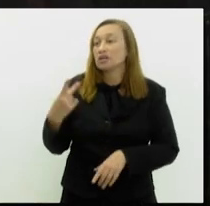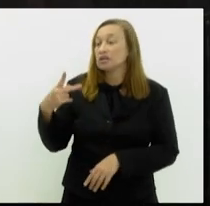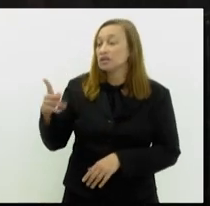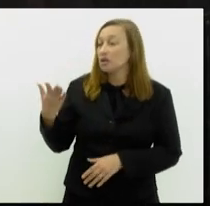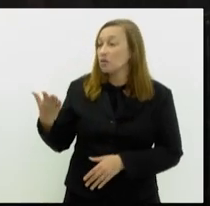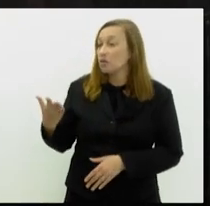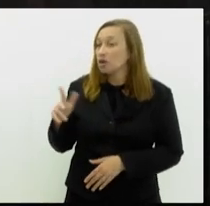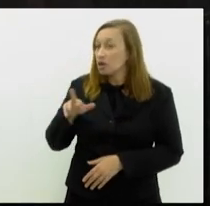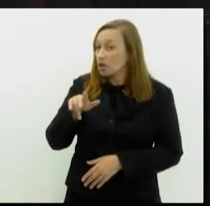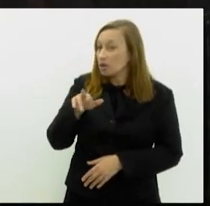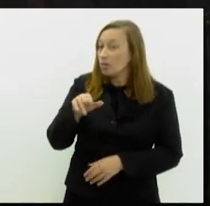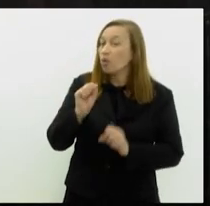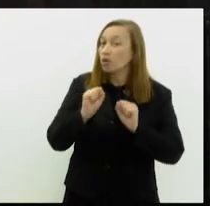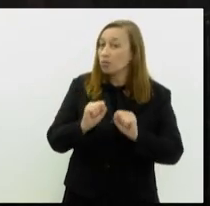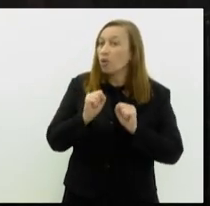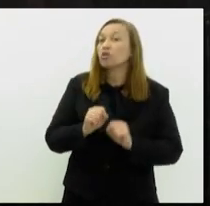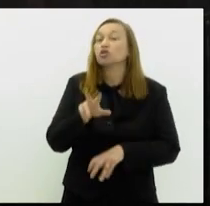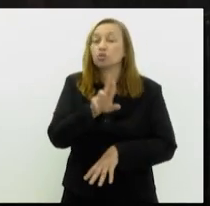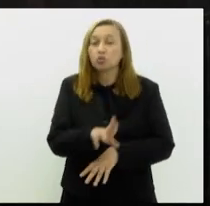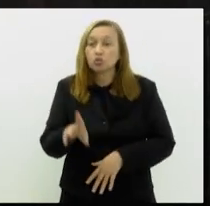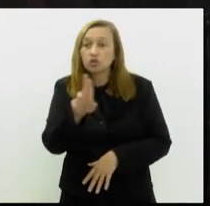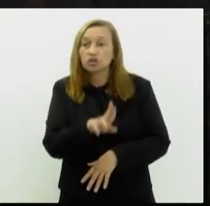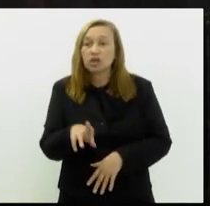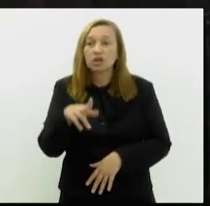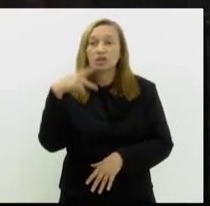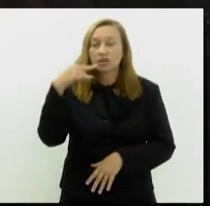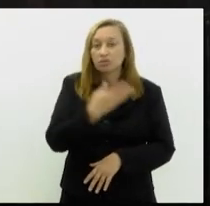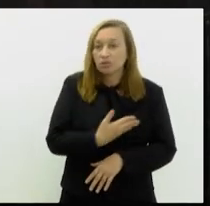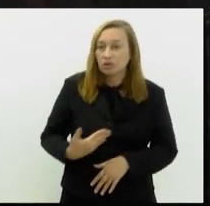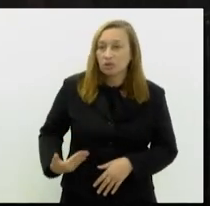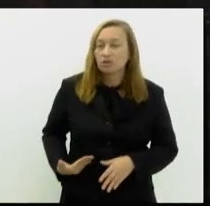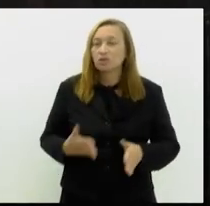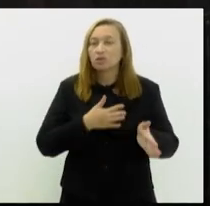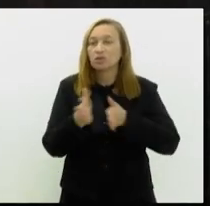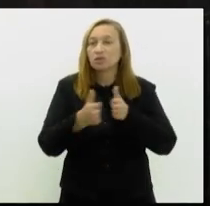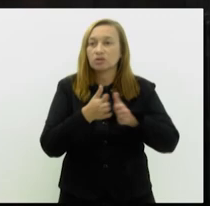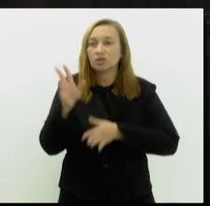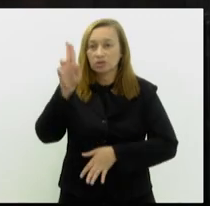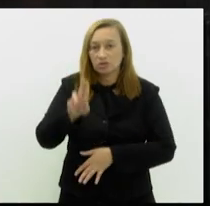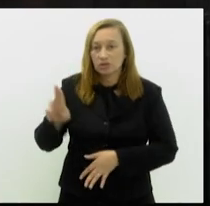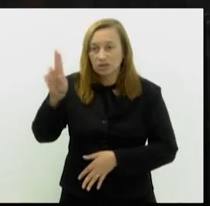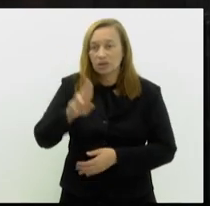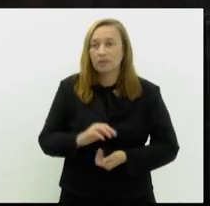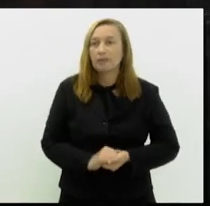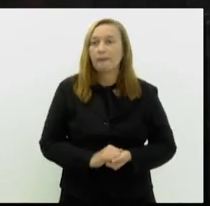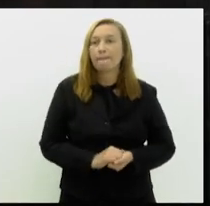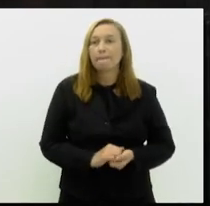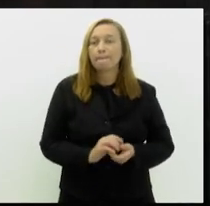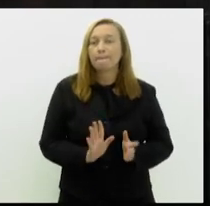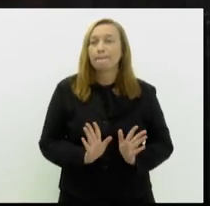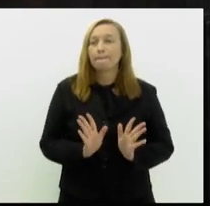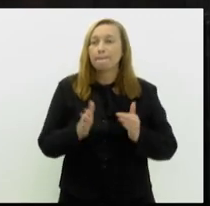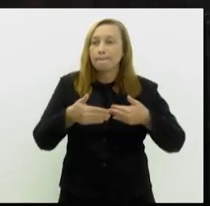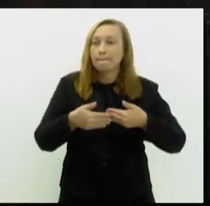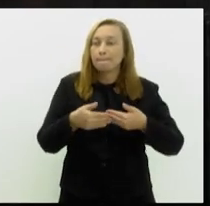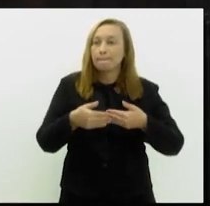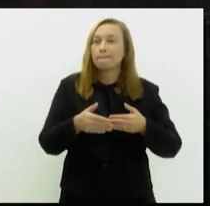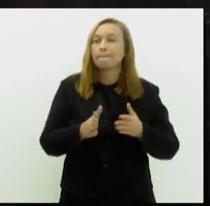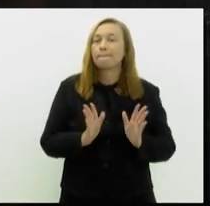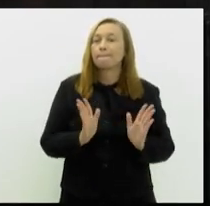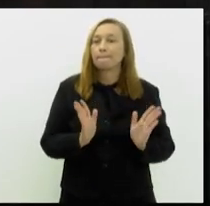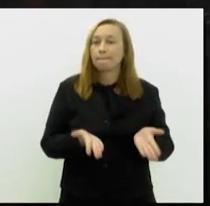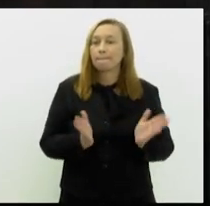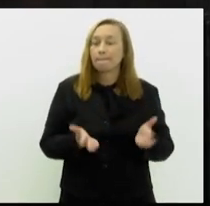que um dia possa utilizar dessa política pública de acesso à universidade. Fecho esse expediente final aqui,